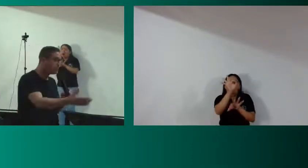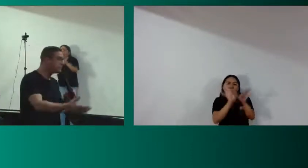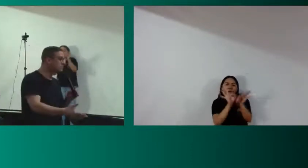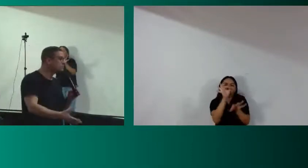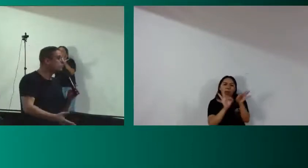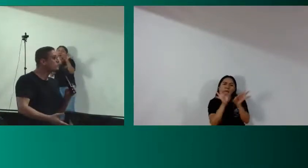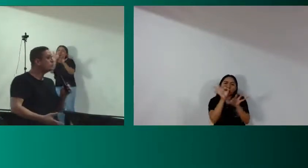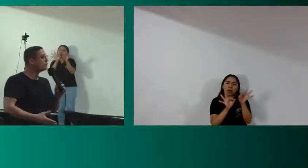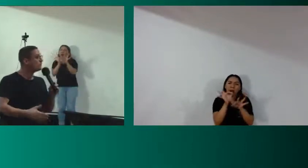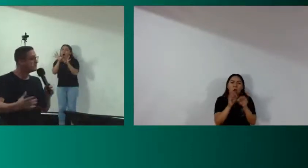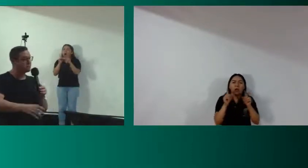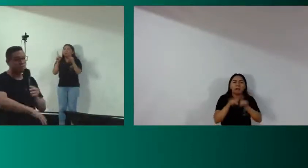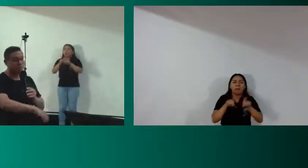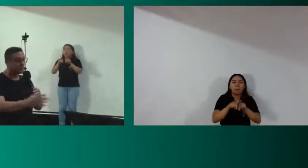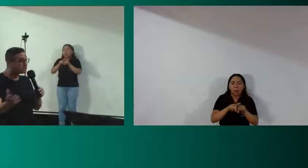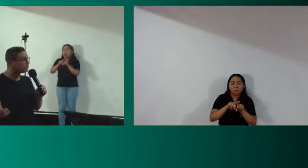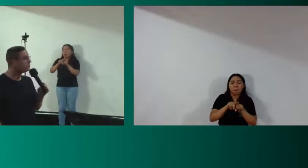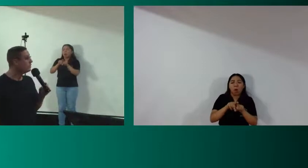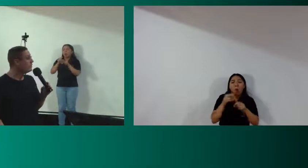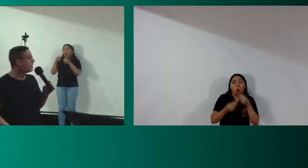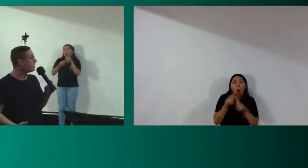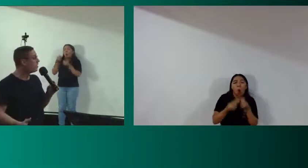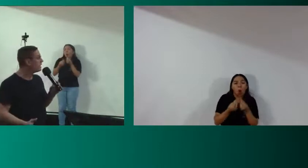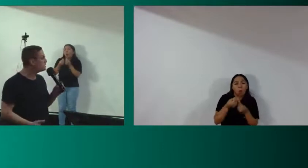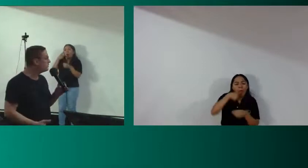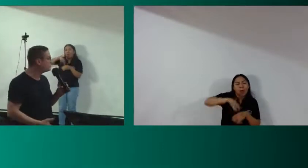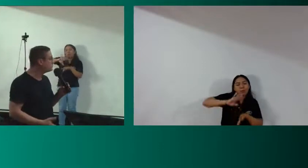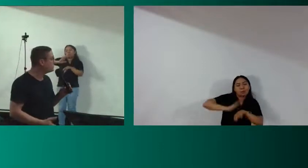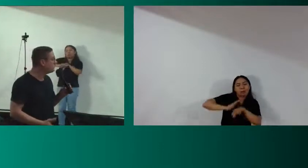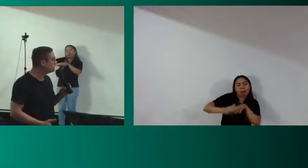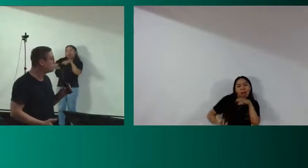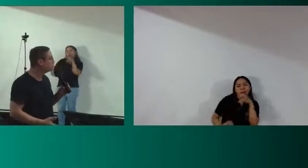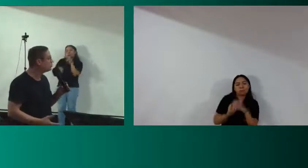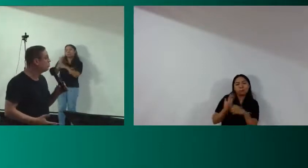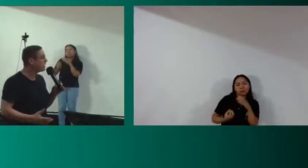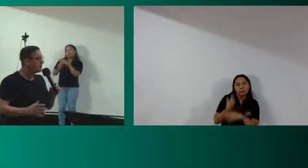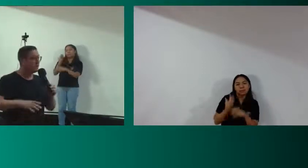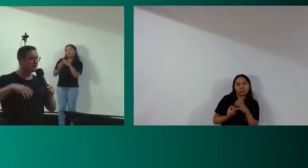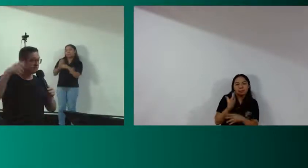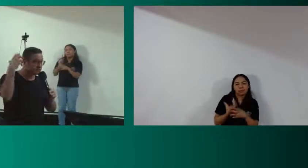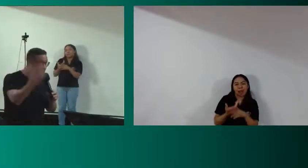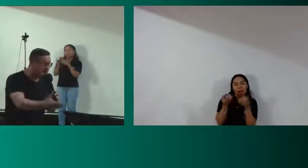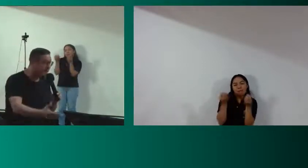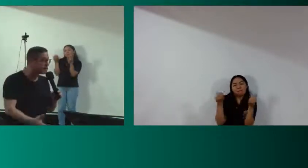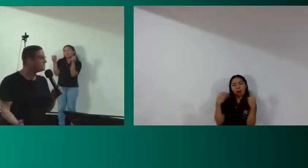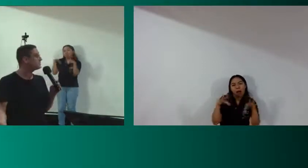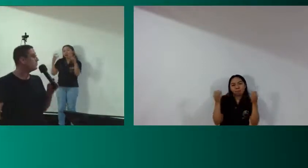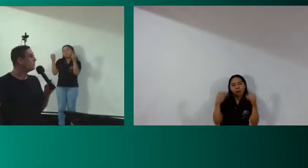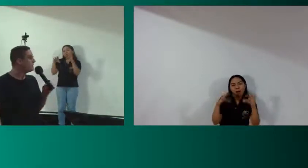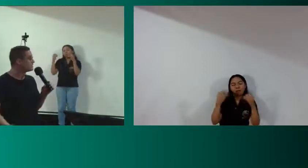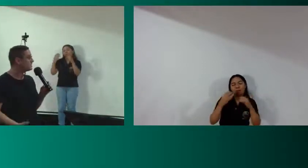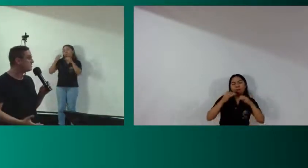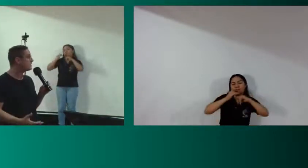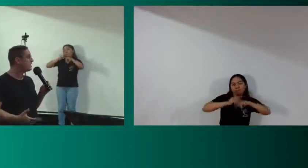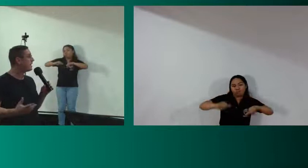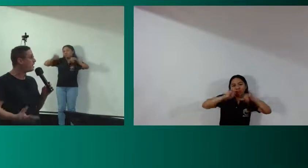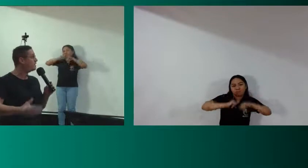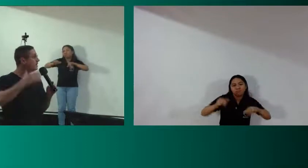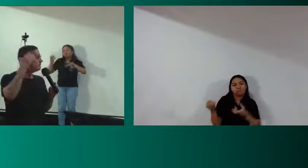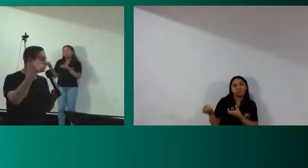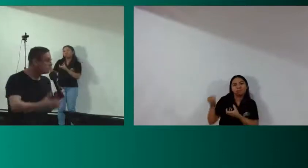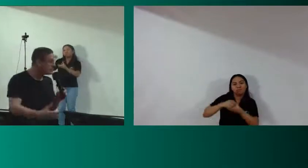a produção de conteúdo feita pelos diversos coletivos juvenis e cultura as estratégias políticas